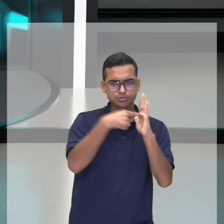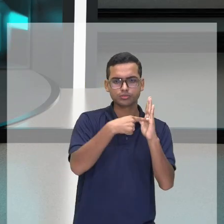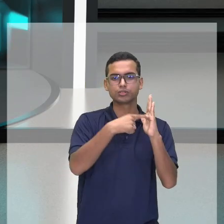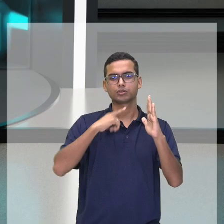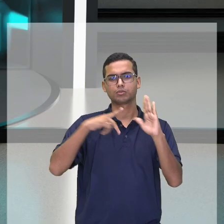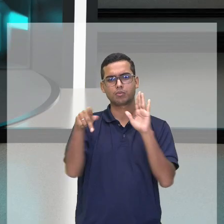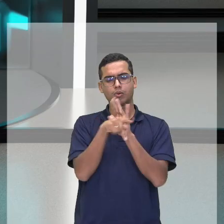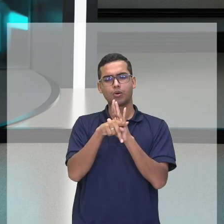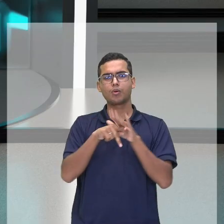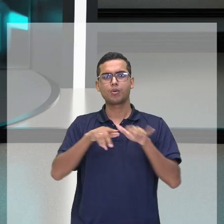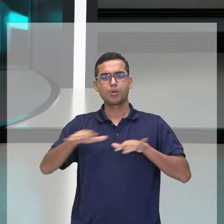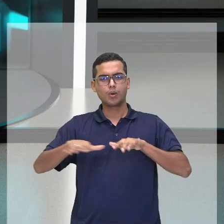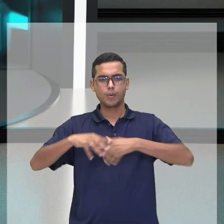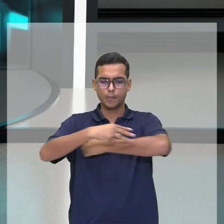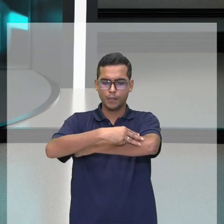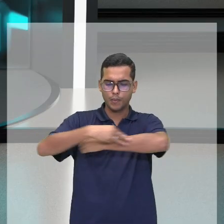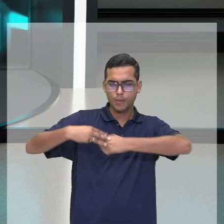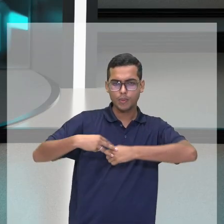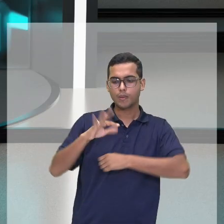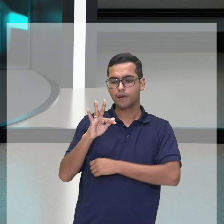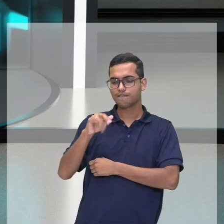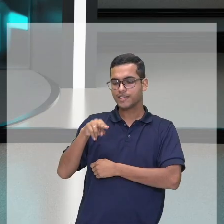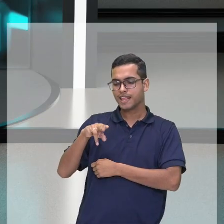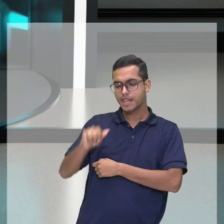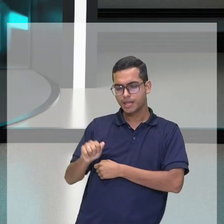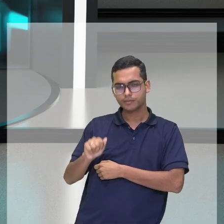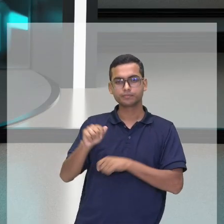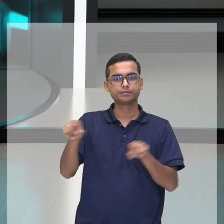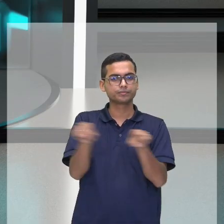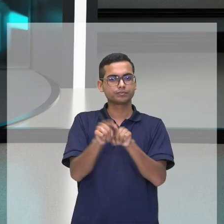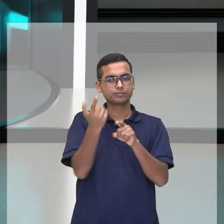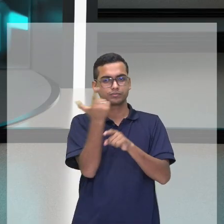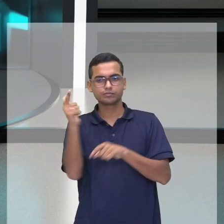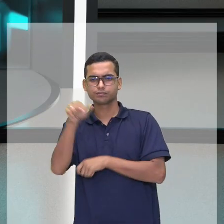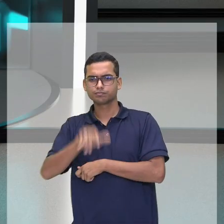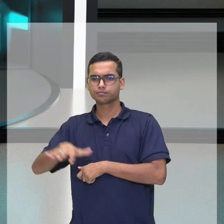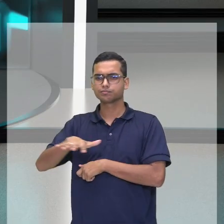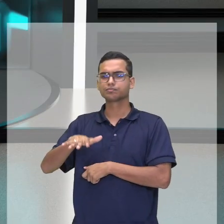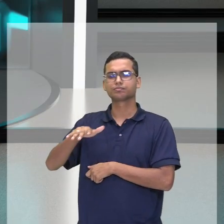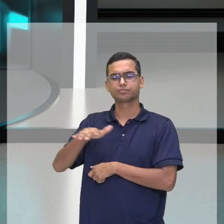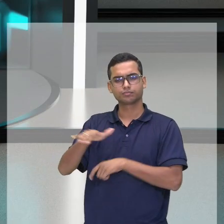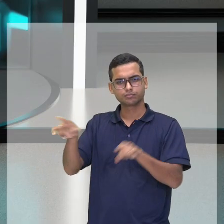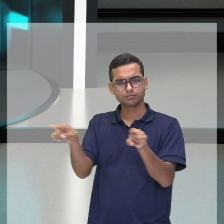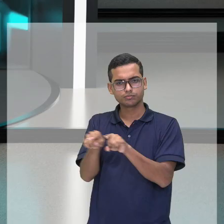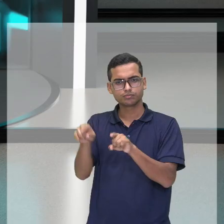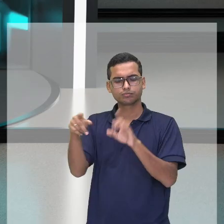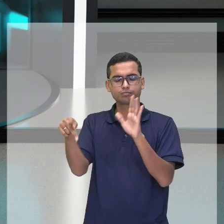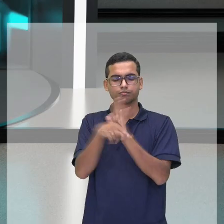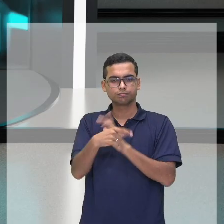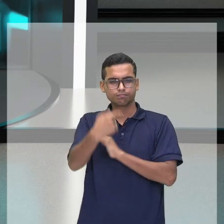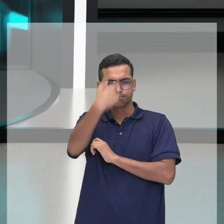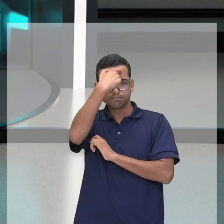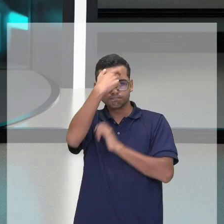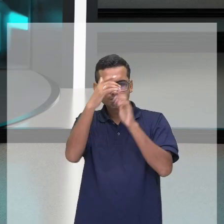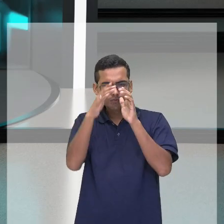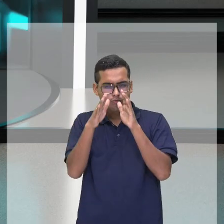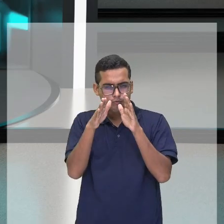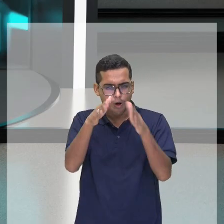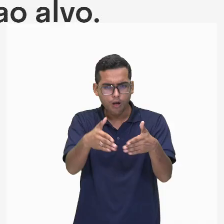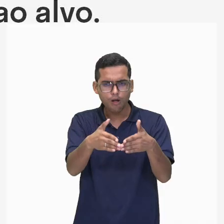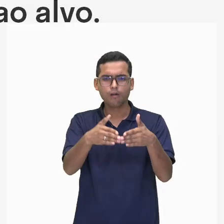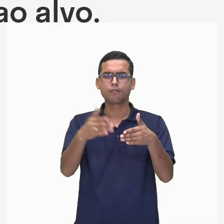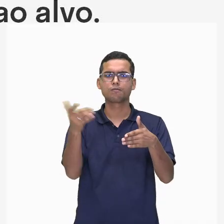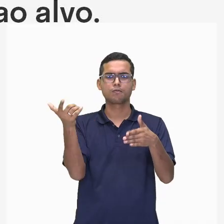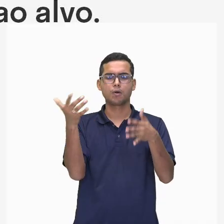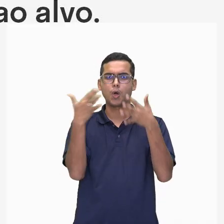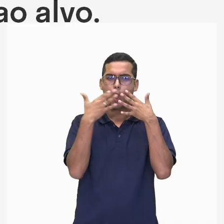fina. Vai desenvolver também outros aspectos que a gente vai ver aqui, olha, a concentração.